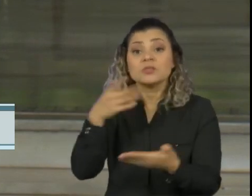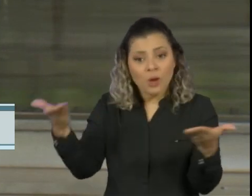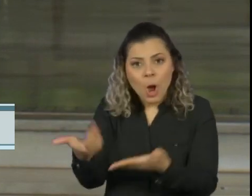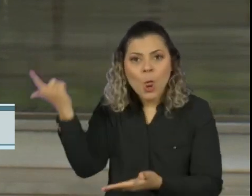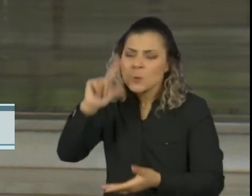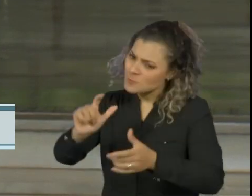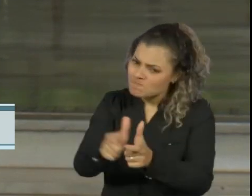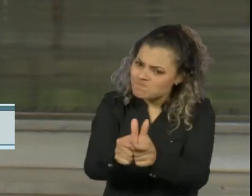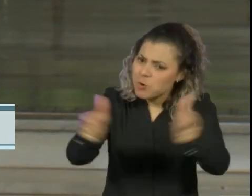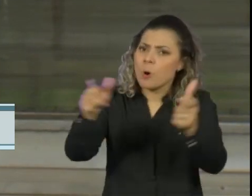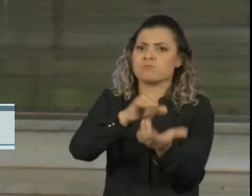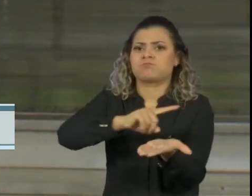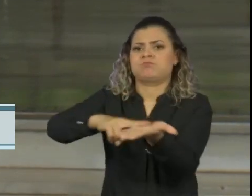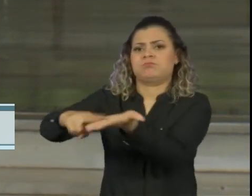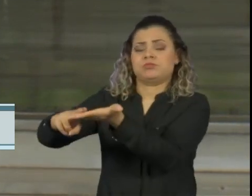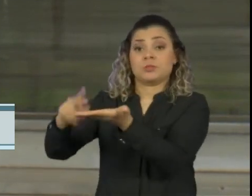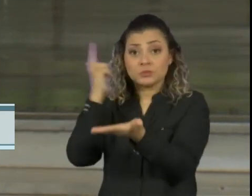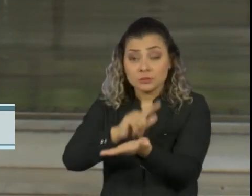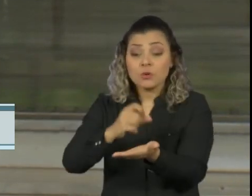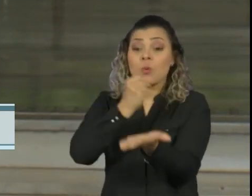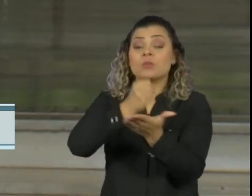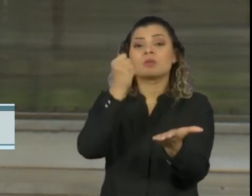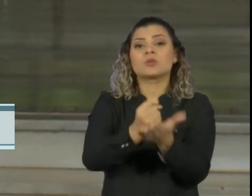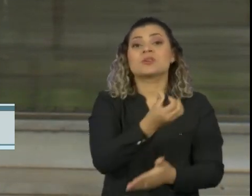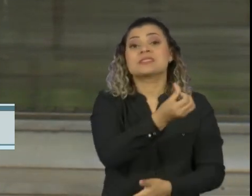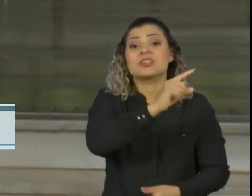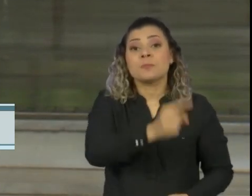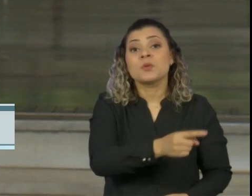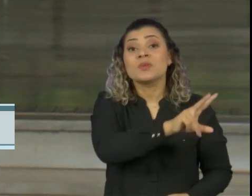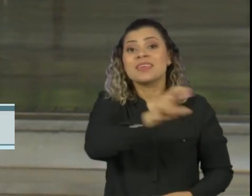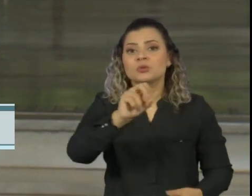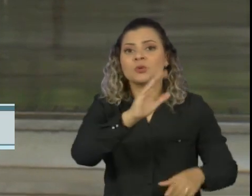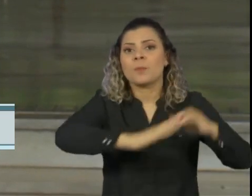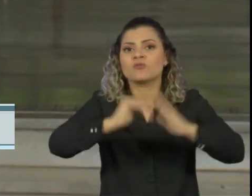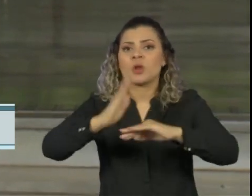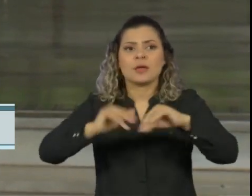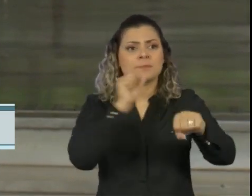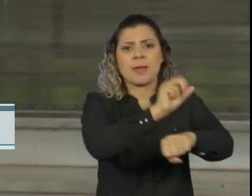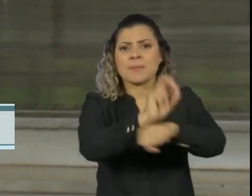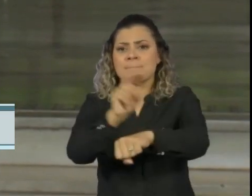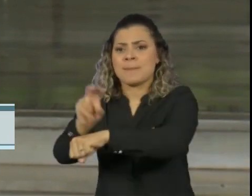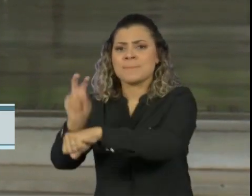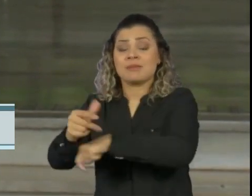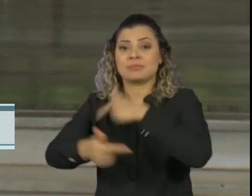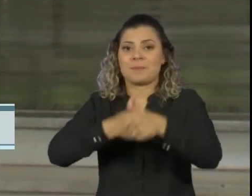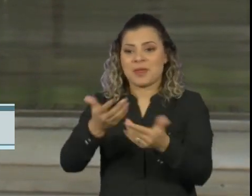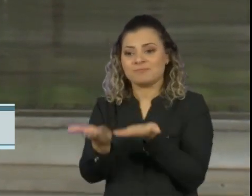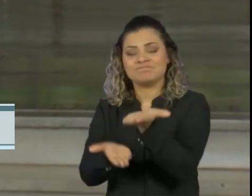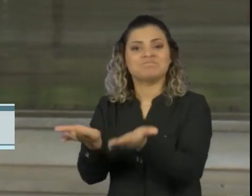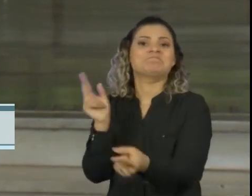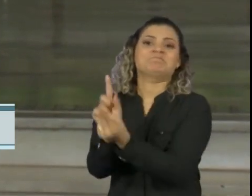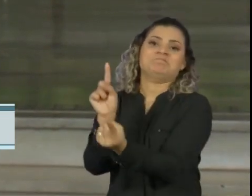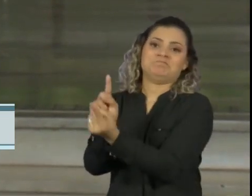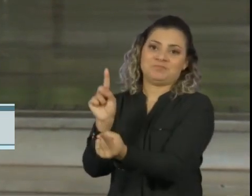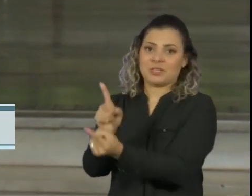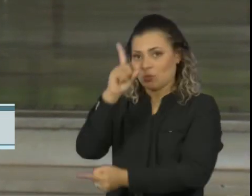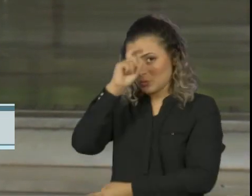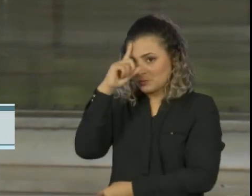também, nós contratamos cerca de 6.500 profissionais de saúde para o atendimento